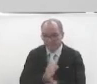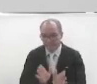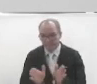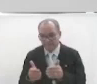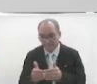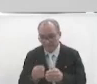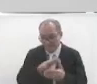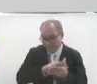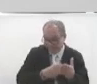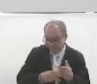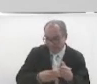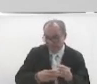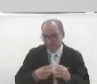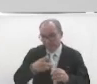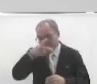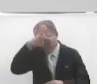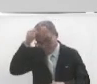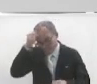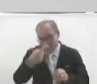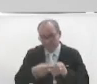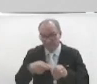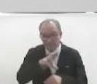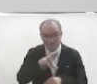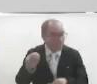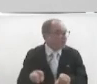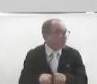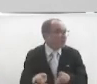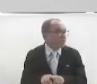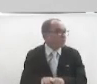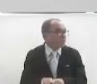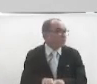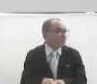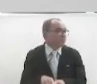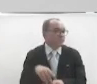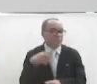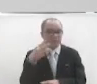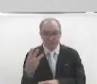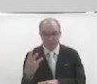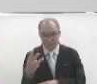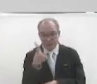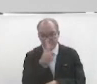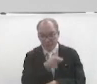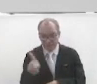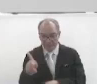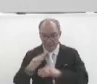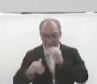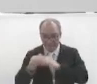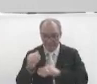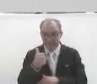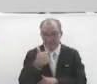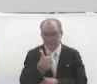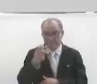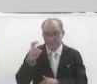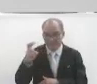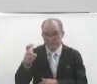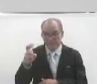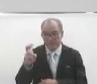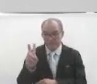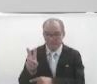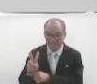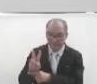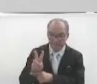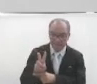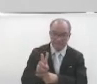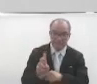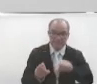quadro do magistério Municipal de Rondonópolis progressão na carreira dos profissionais da educação artigo 15º na progressão horizontal